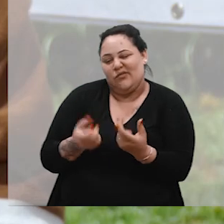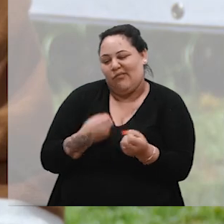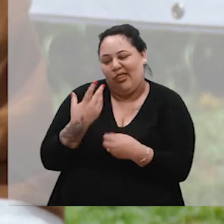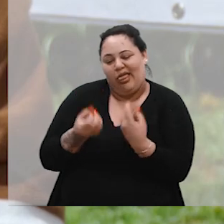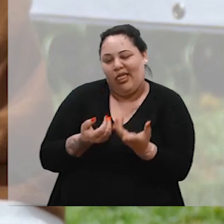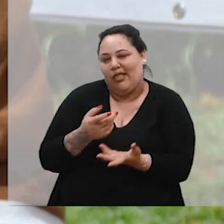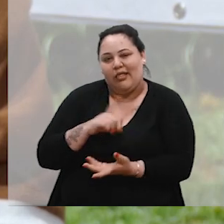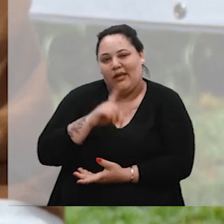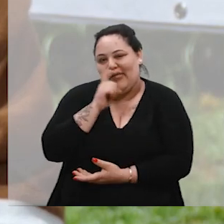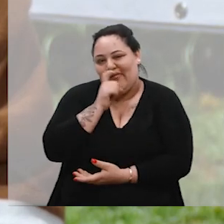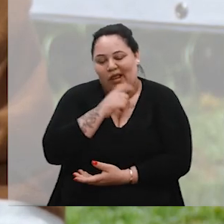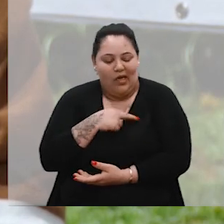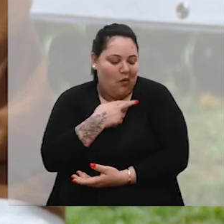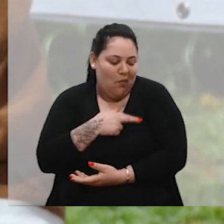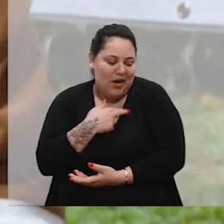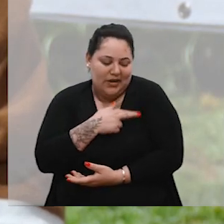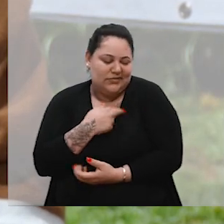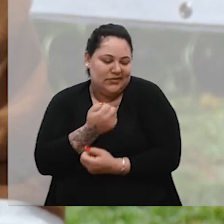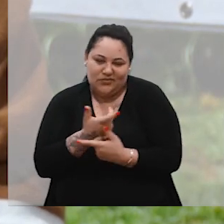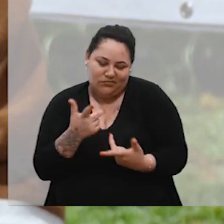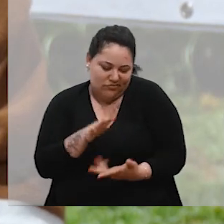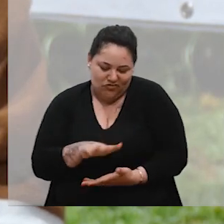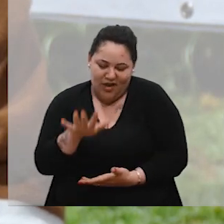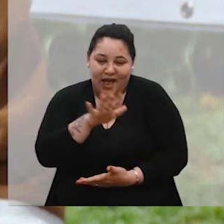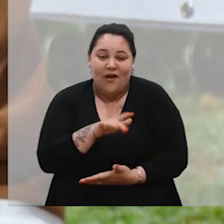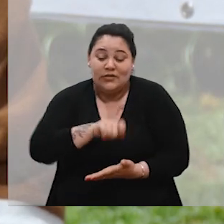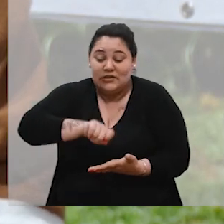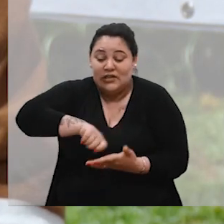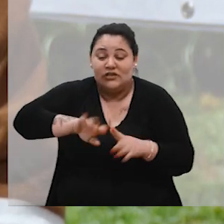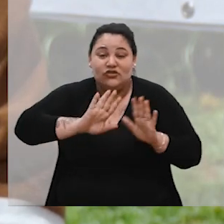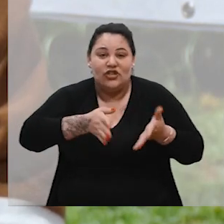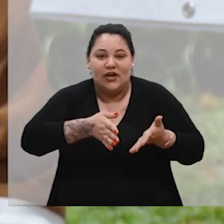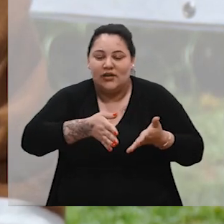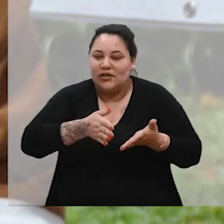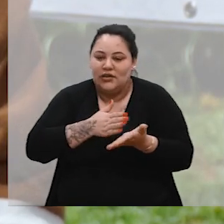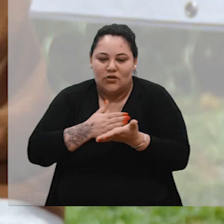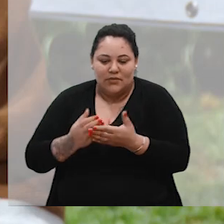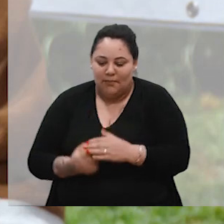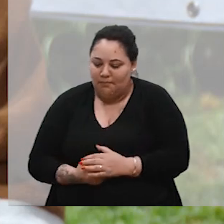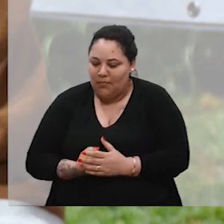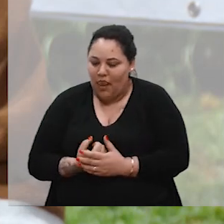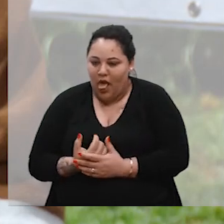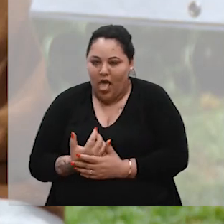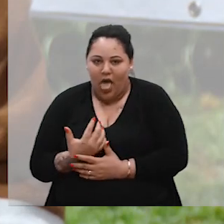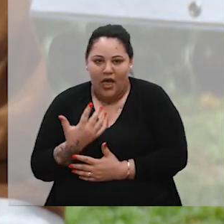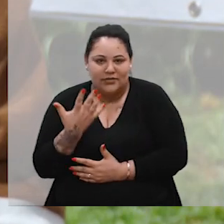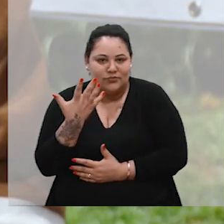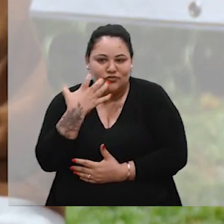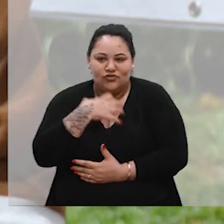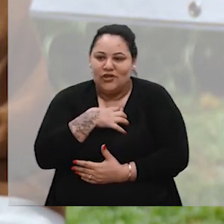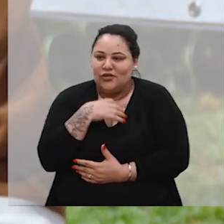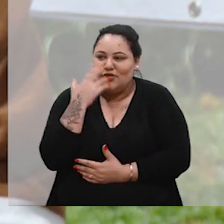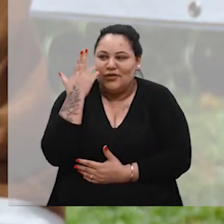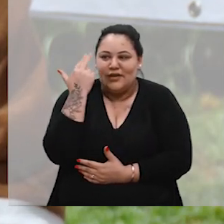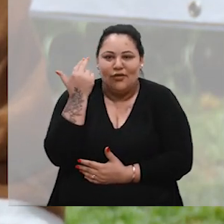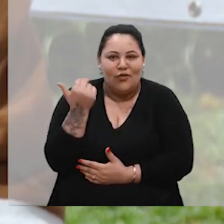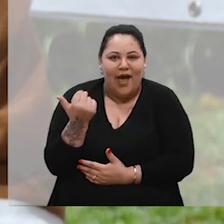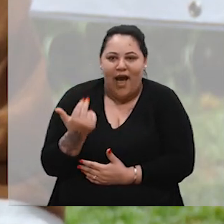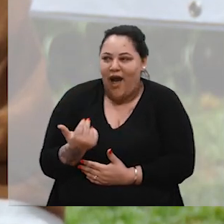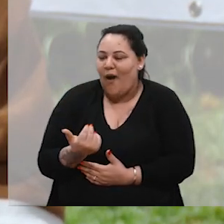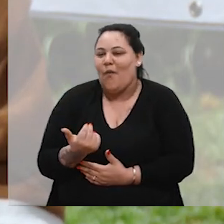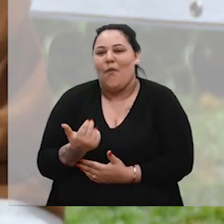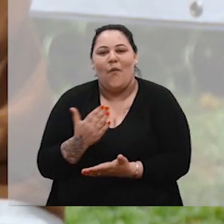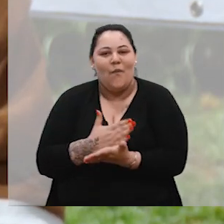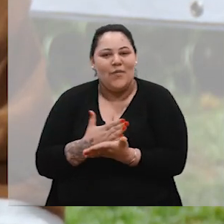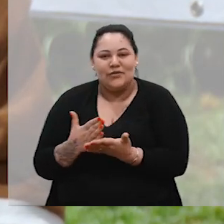novela, tem um romance escritos. E eles brotaram assim de uma forma super natural, eles foram nascendo